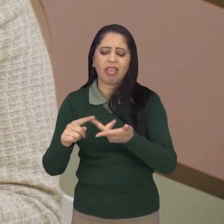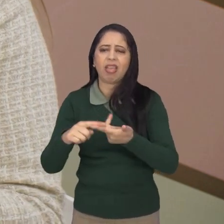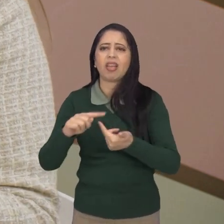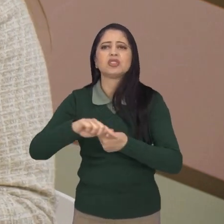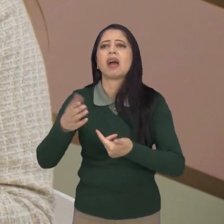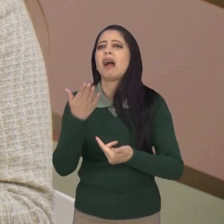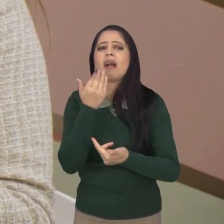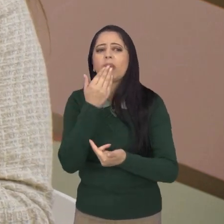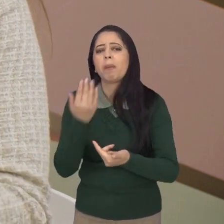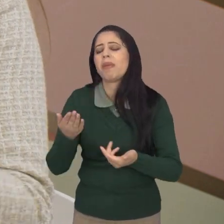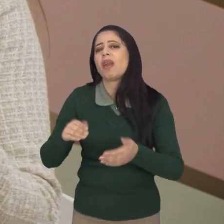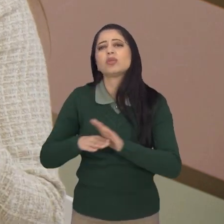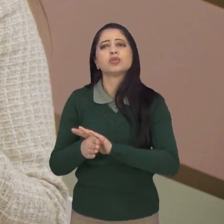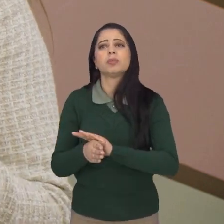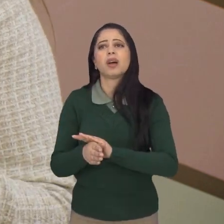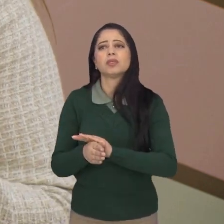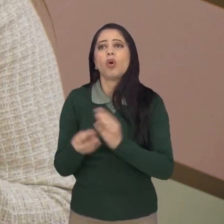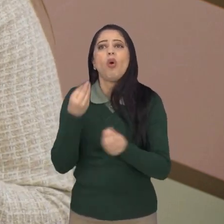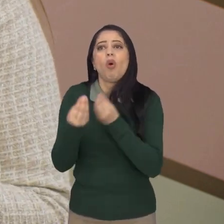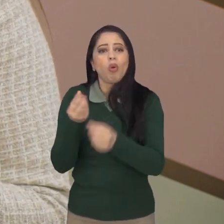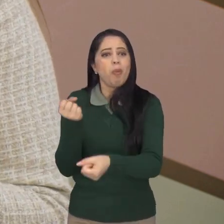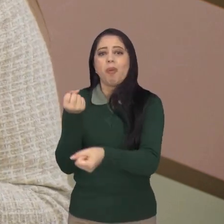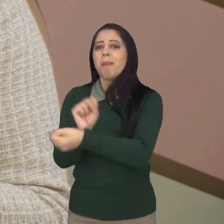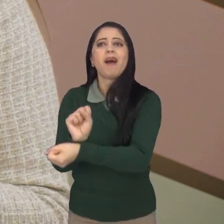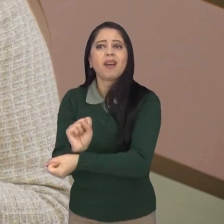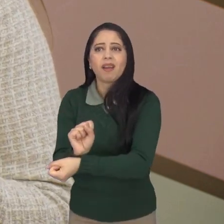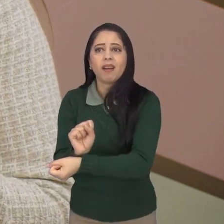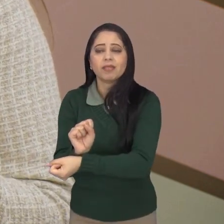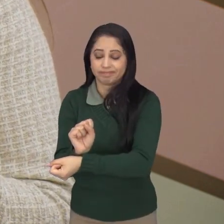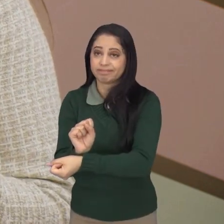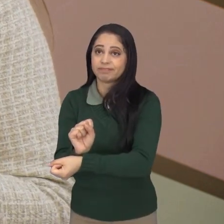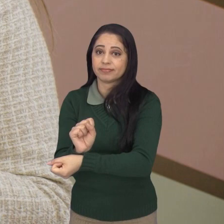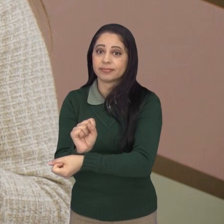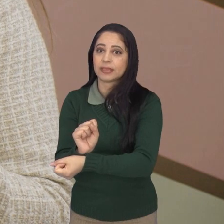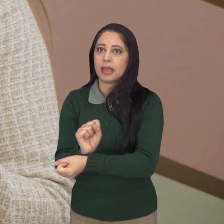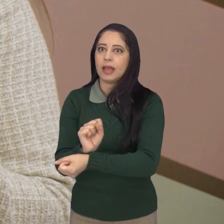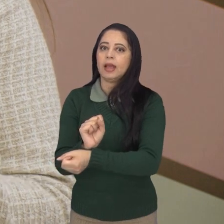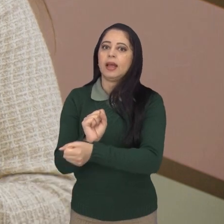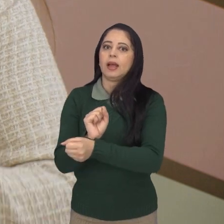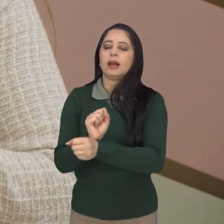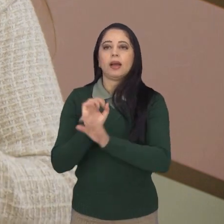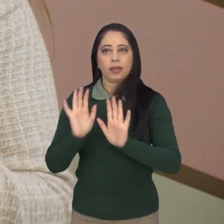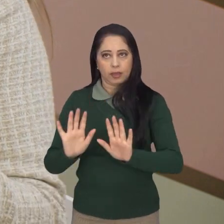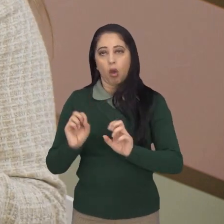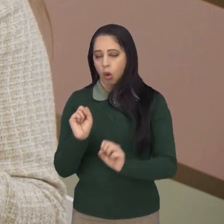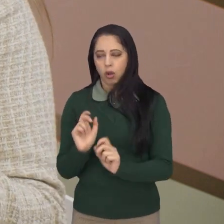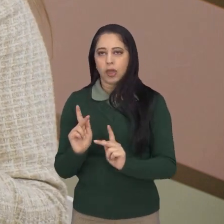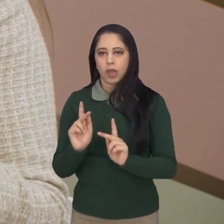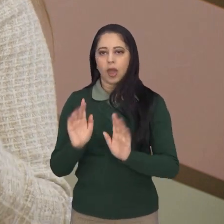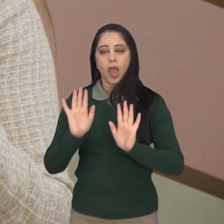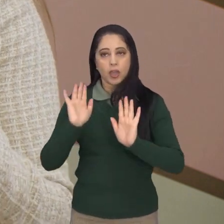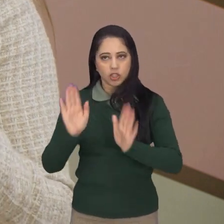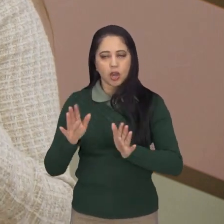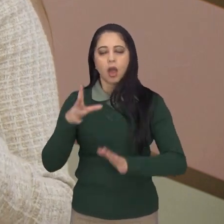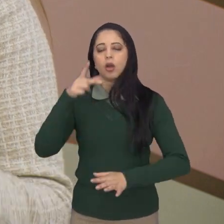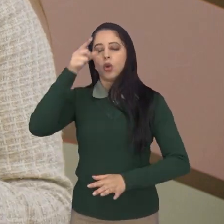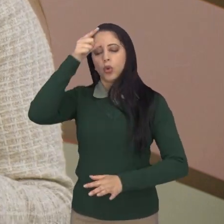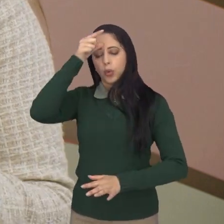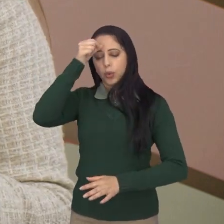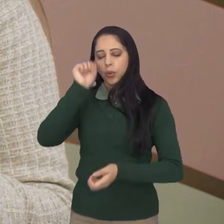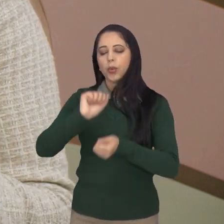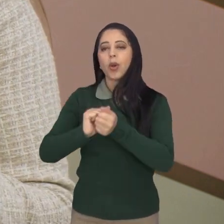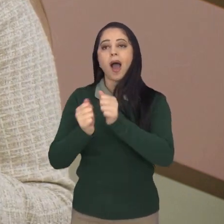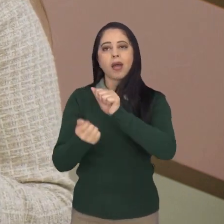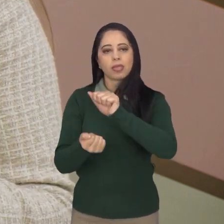eram habituais, e como que eu vou preparar esse alimento em casa? E quando o paciente às vezes passa por essa fase que consegue se adaptar